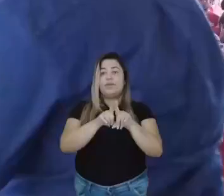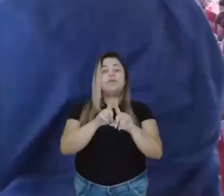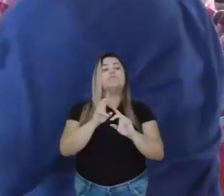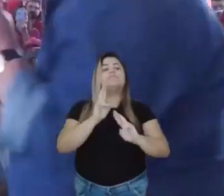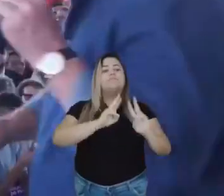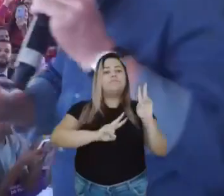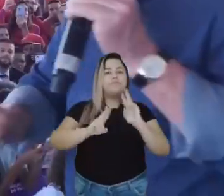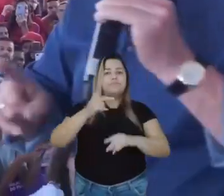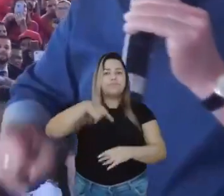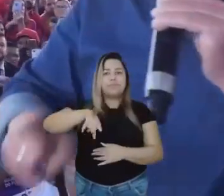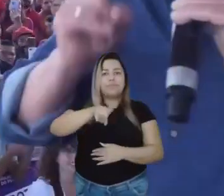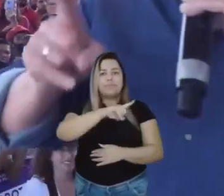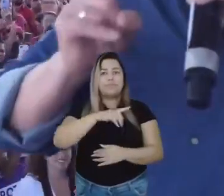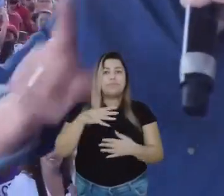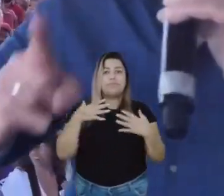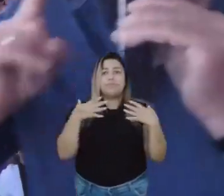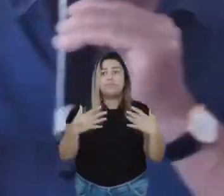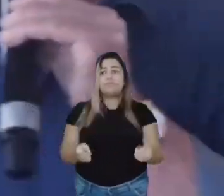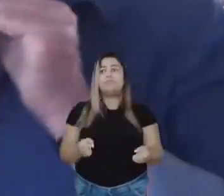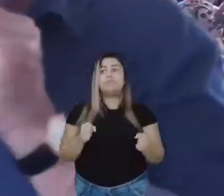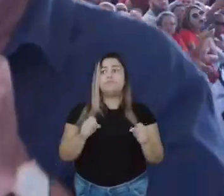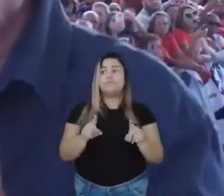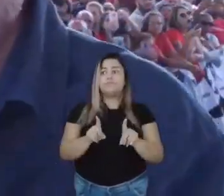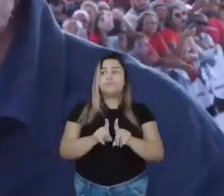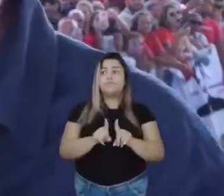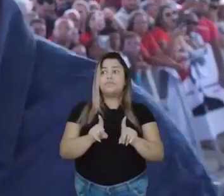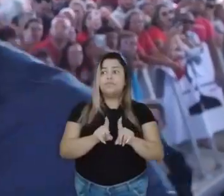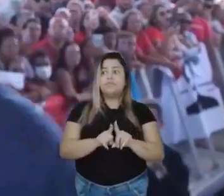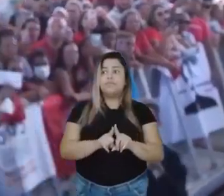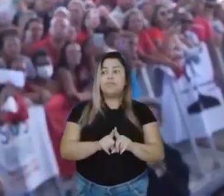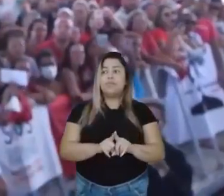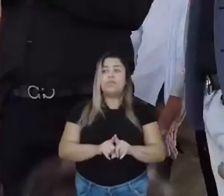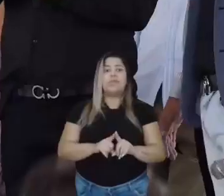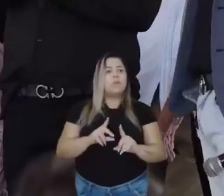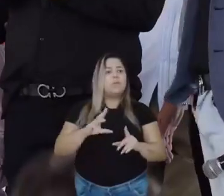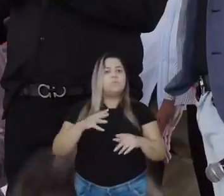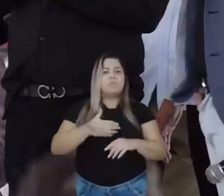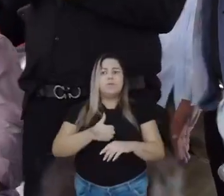prepare, porque nós vamos fazer uma revolução cultural nesse país.